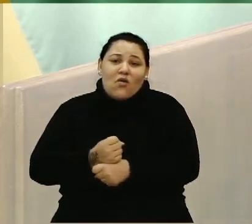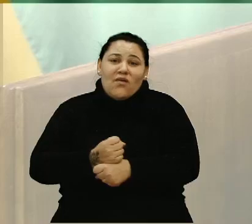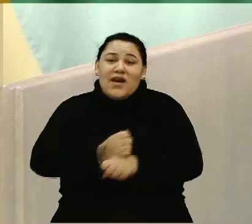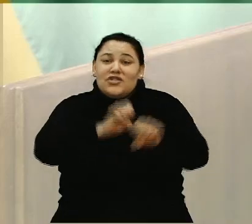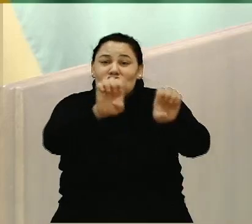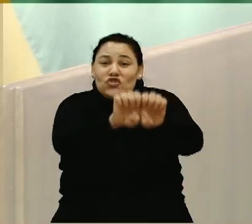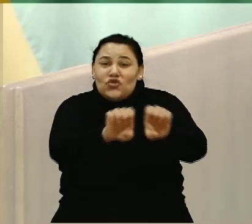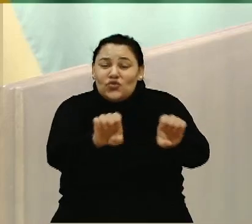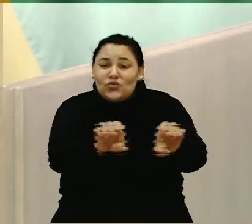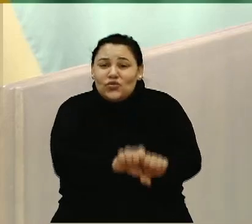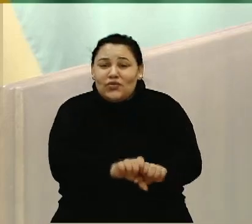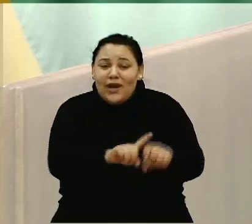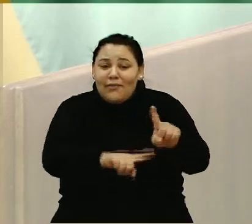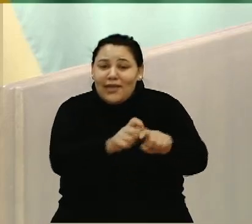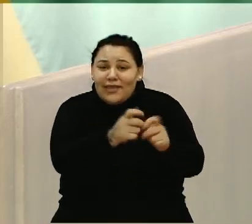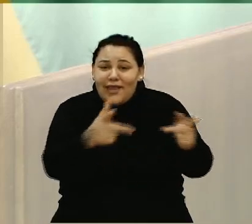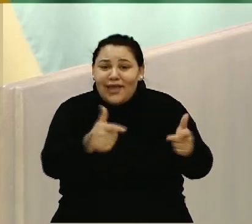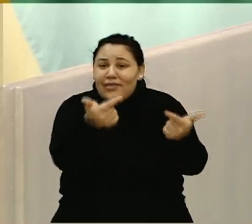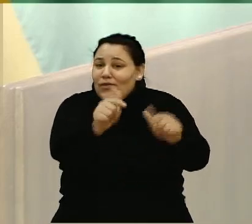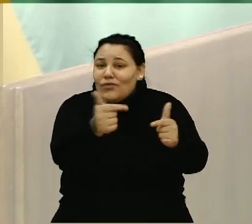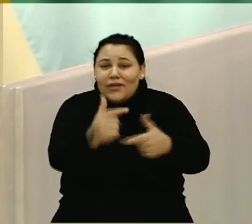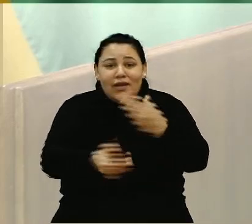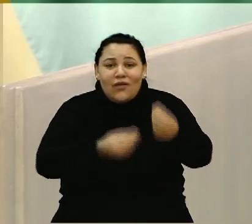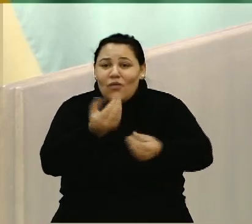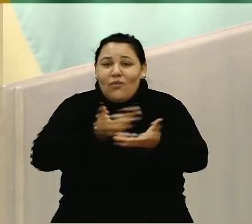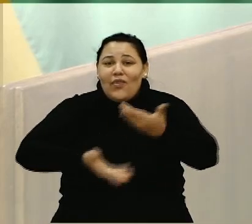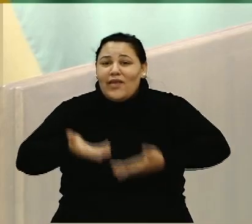estrutura para a Secretaria de Obras, não tem como.